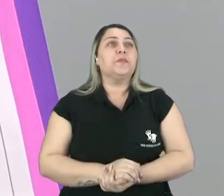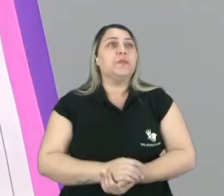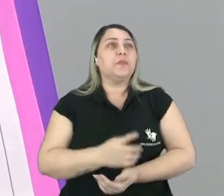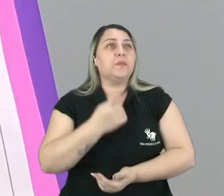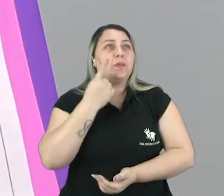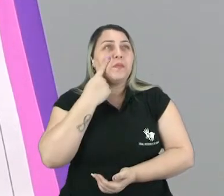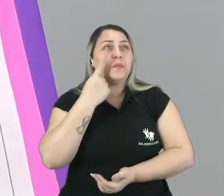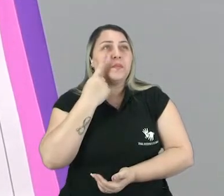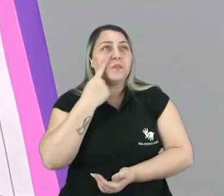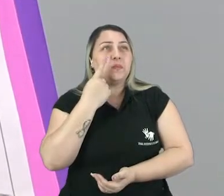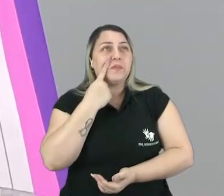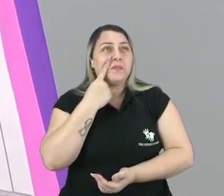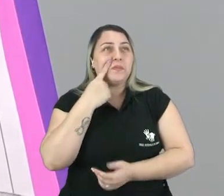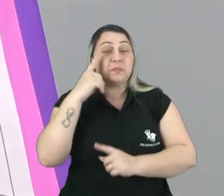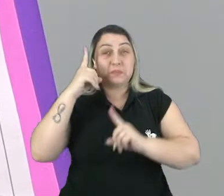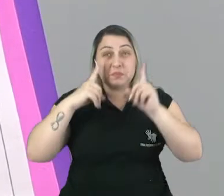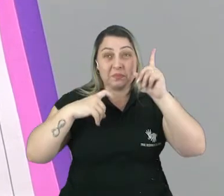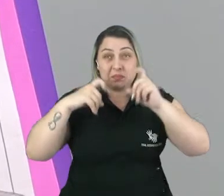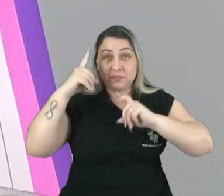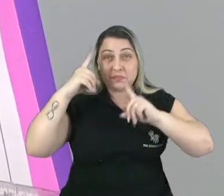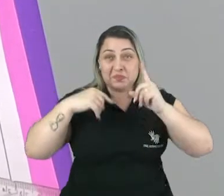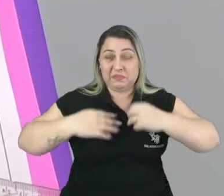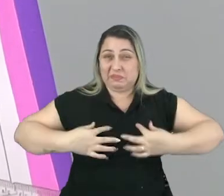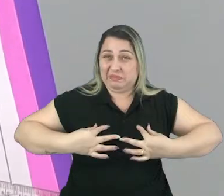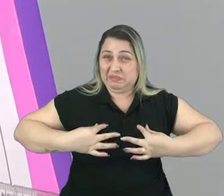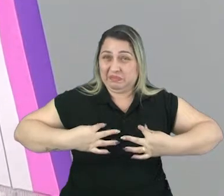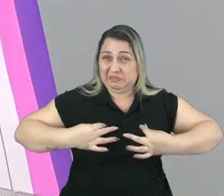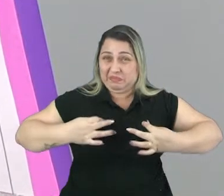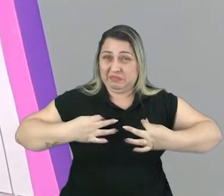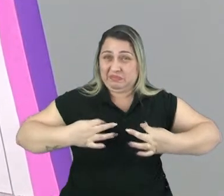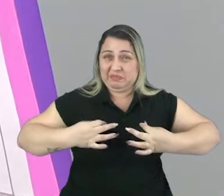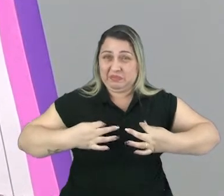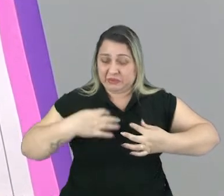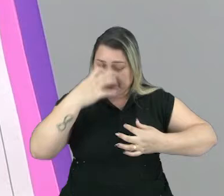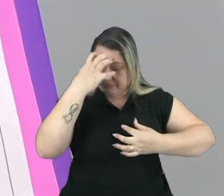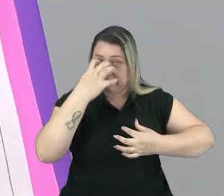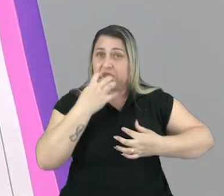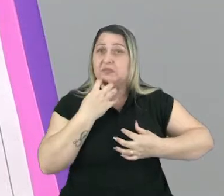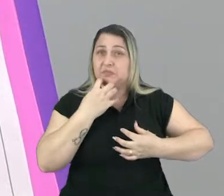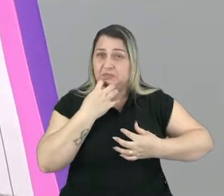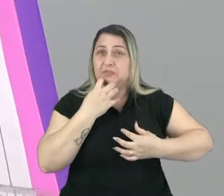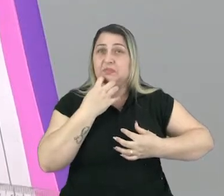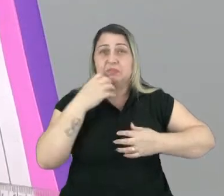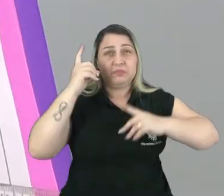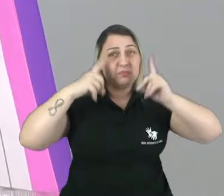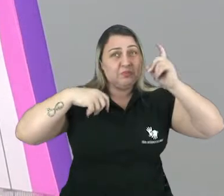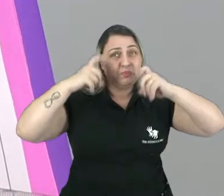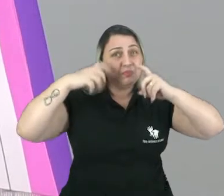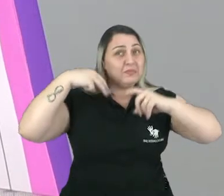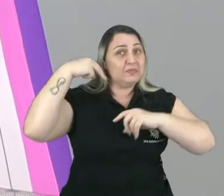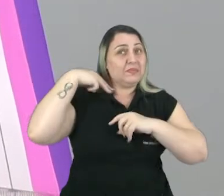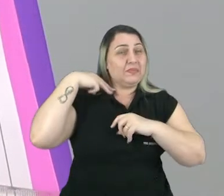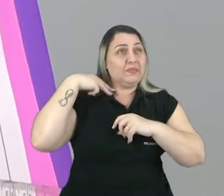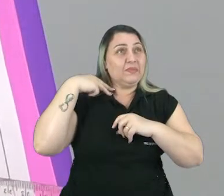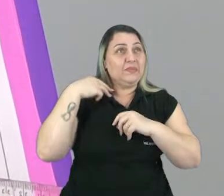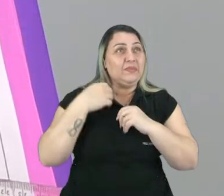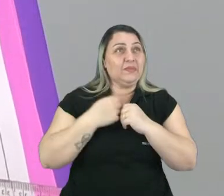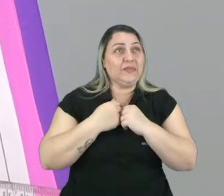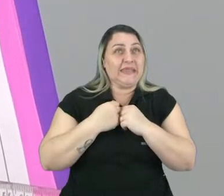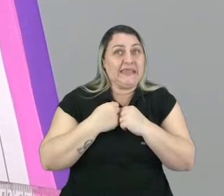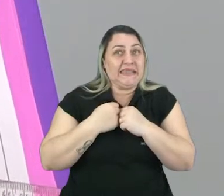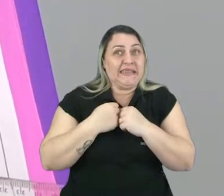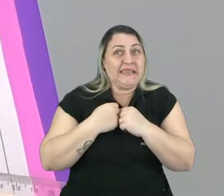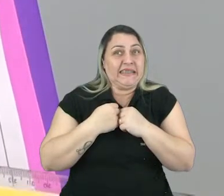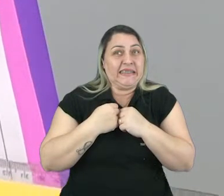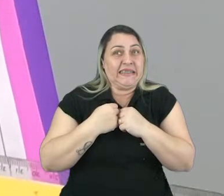Olha só a expressão da Mônica, está se sacudindo, está um pouquinho brava. E a expressão de Magali?